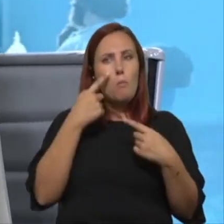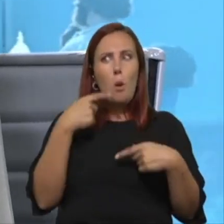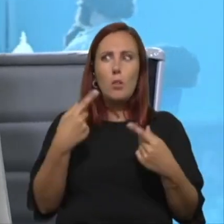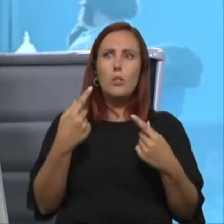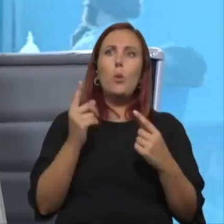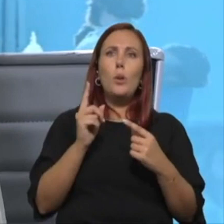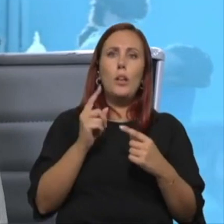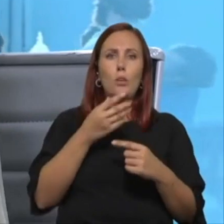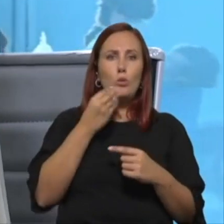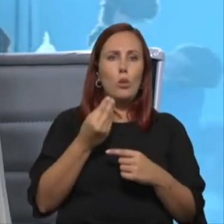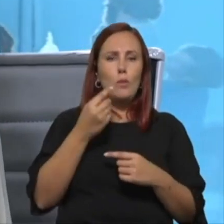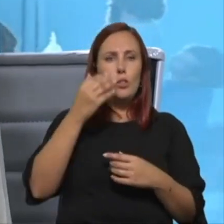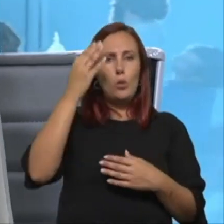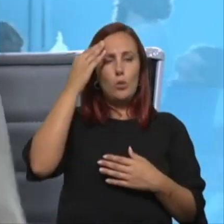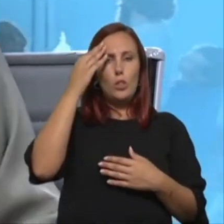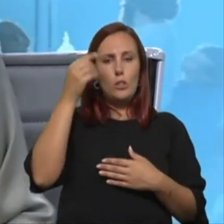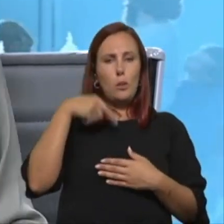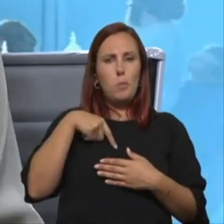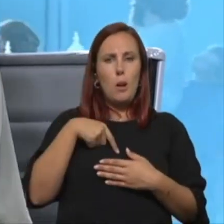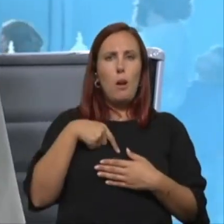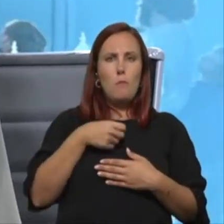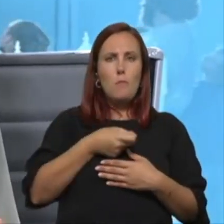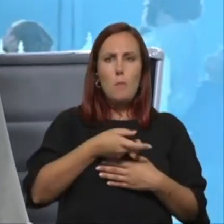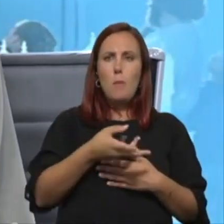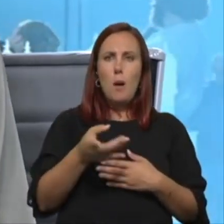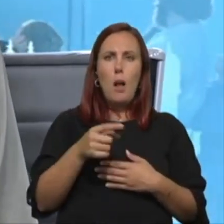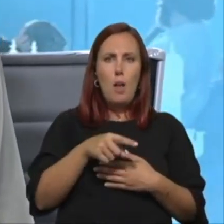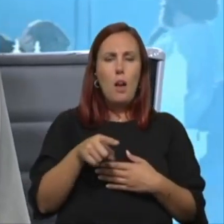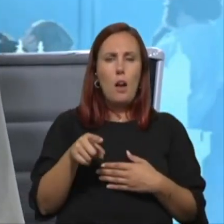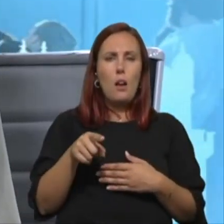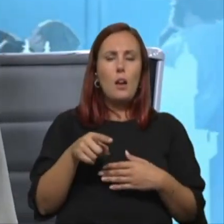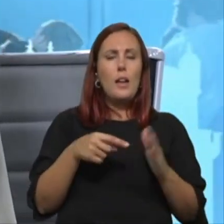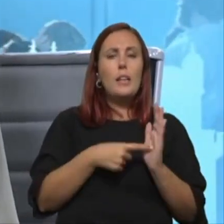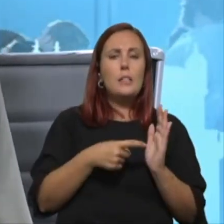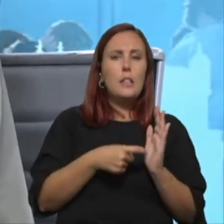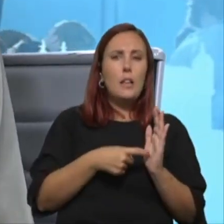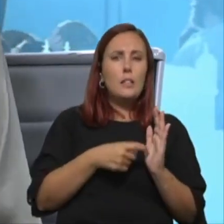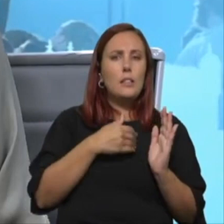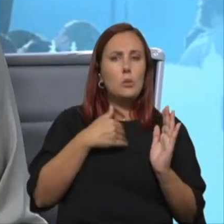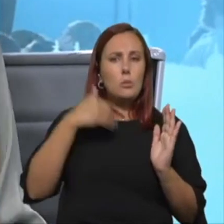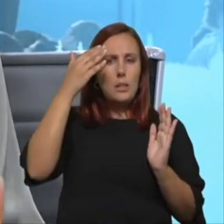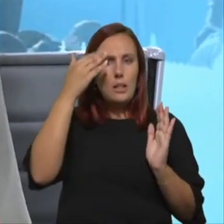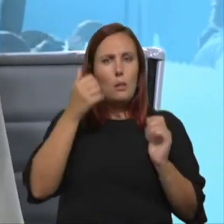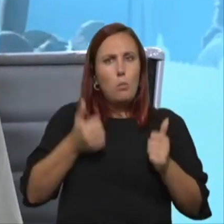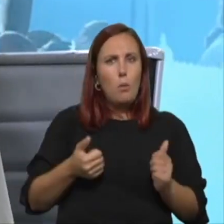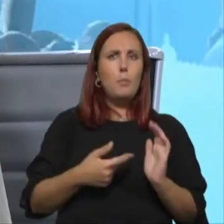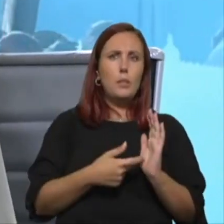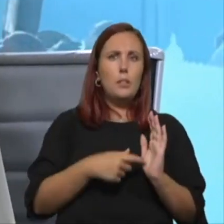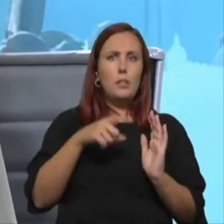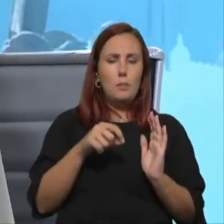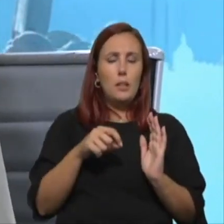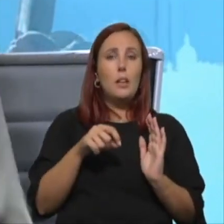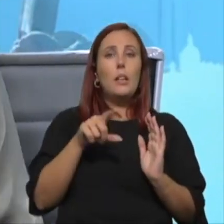que os jovens têm das necessidades de ter uma boa saúde mental e da possibilidade de